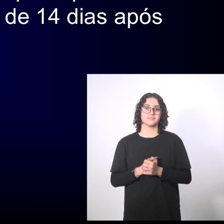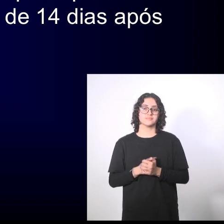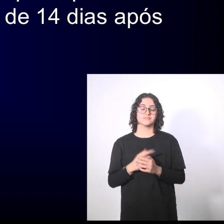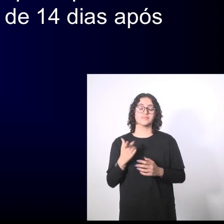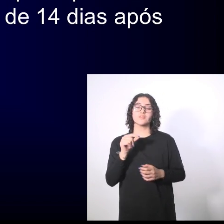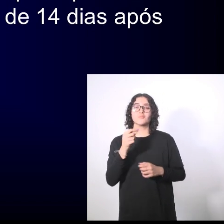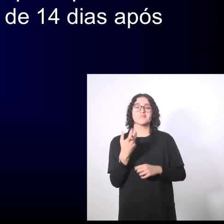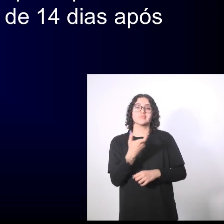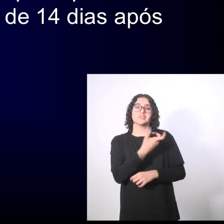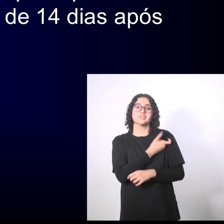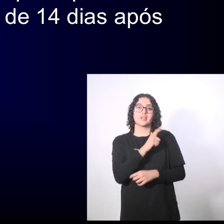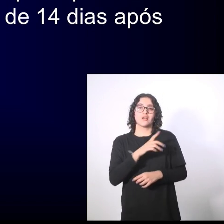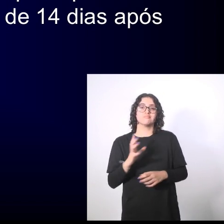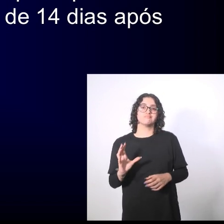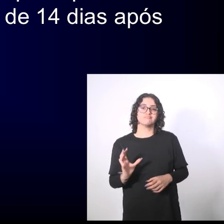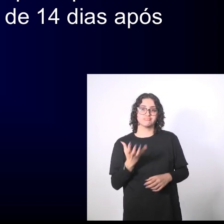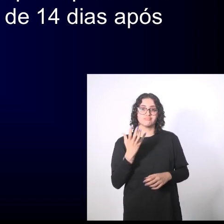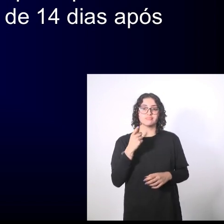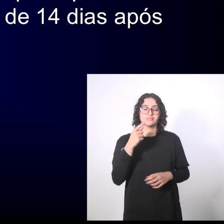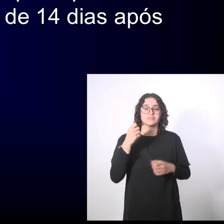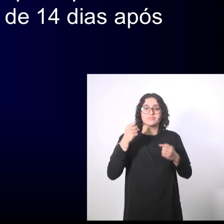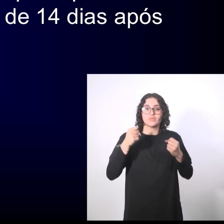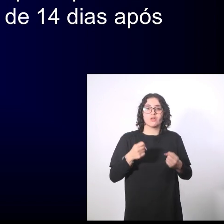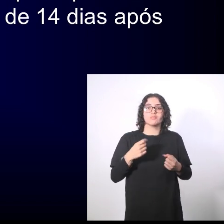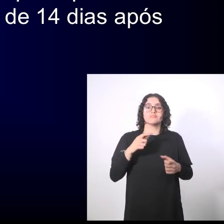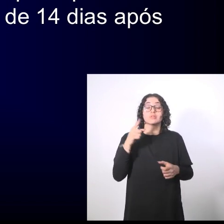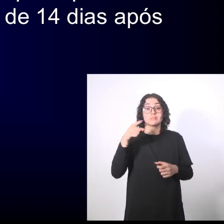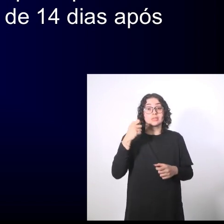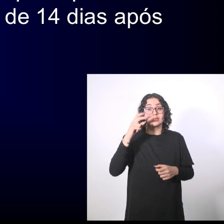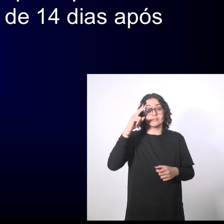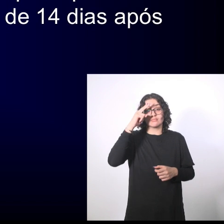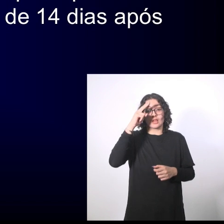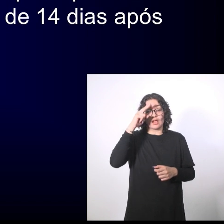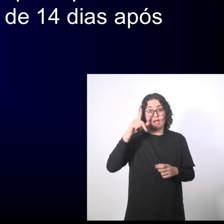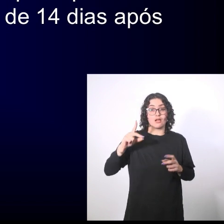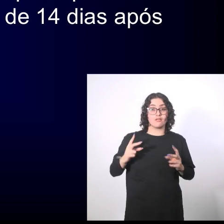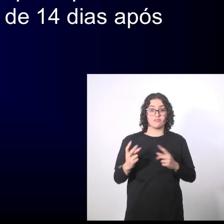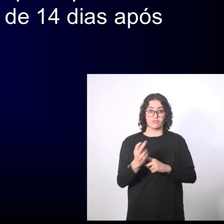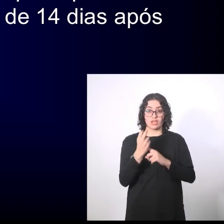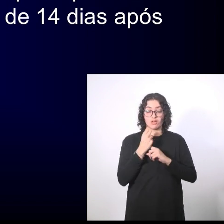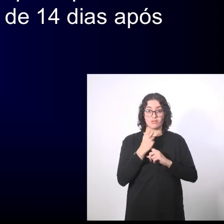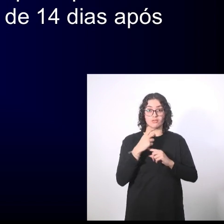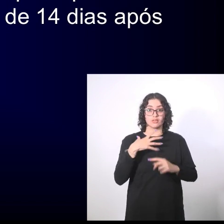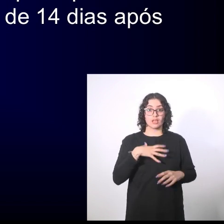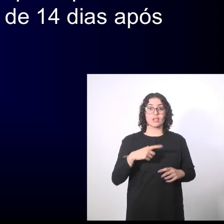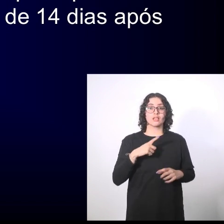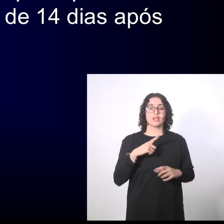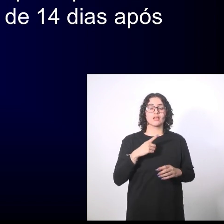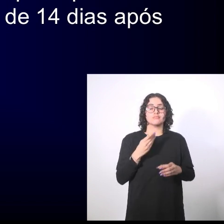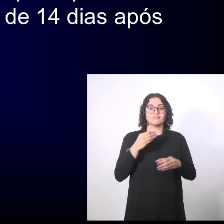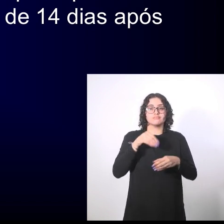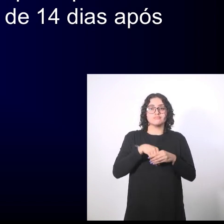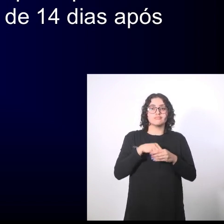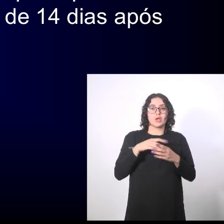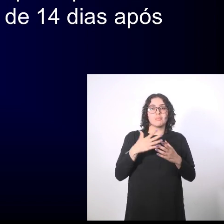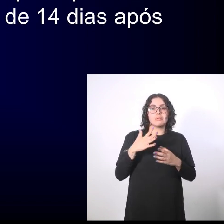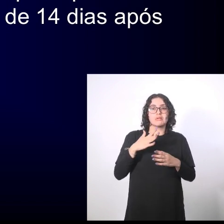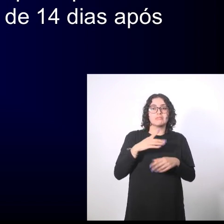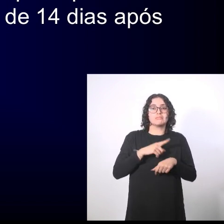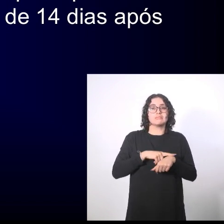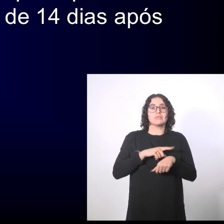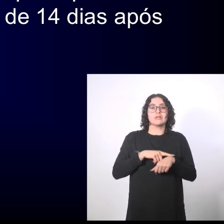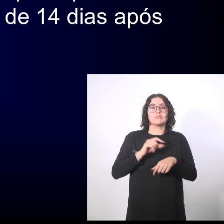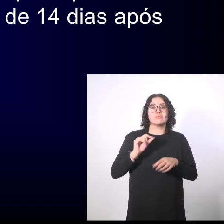foi infectado, você vai beneficiá-lo? Mas a gente tem que lembrar que o vírus, quando nos infecta, tem um período de incubação, onde ele ainda não